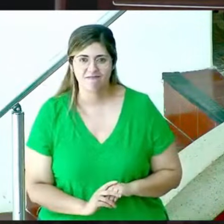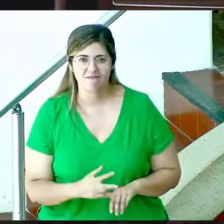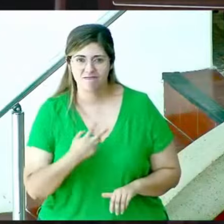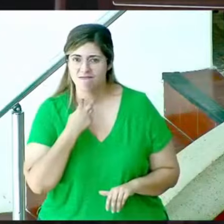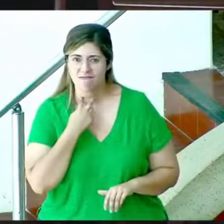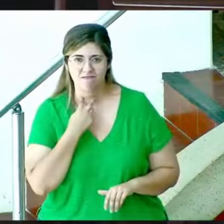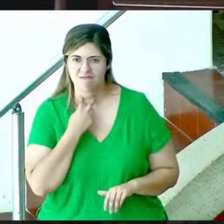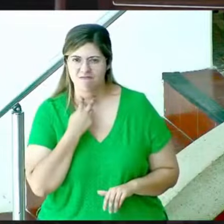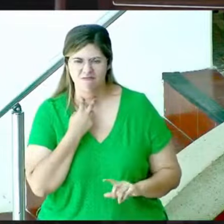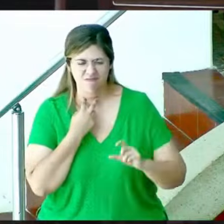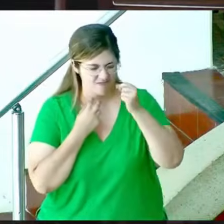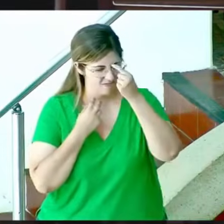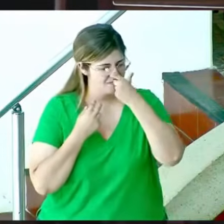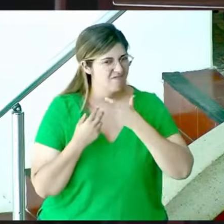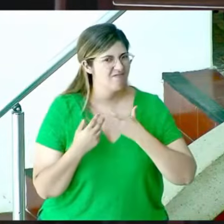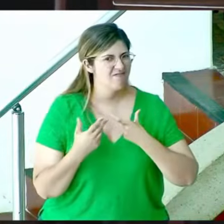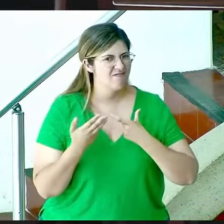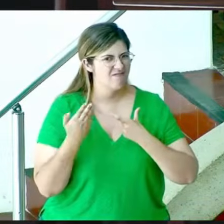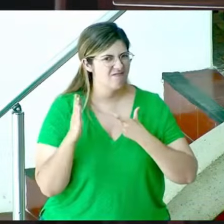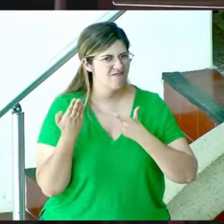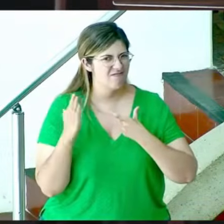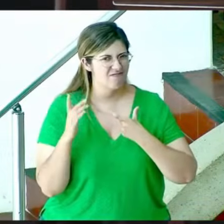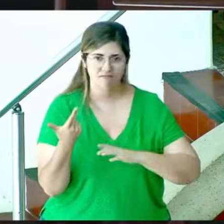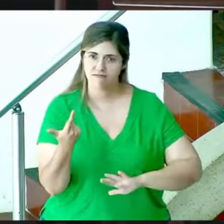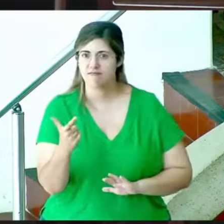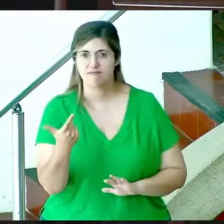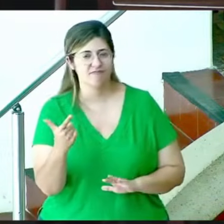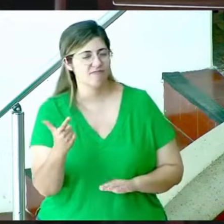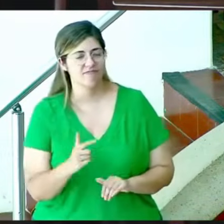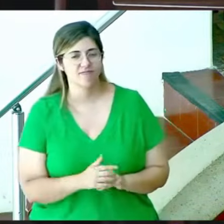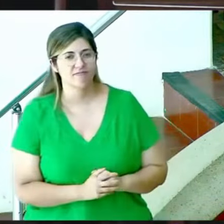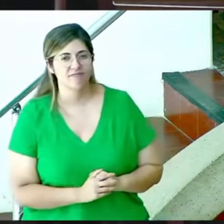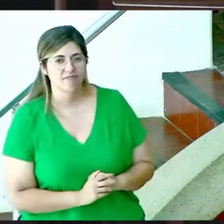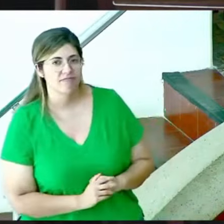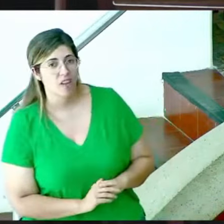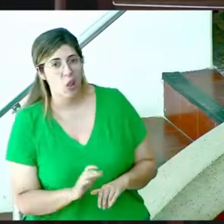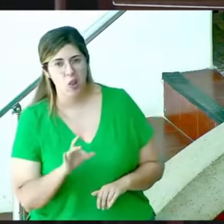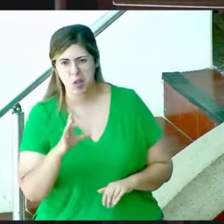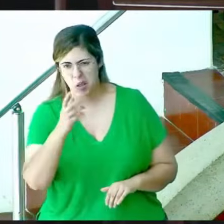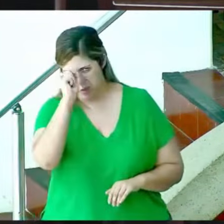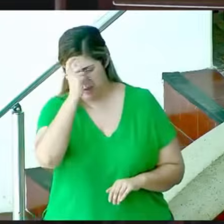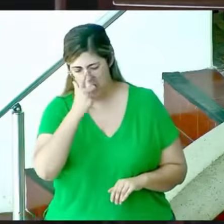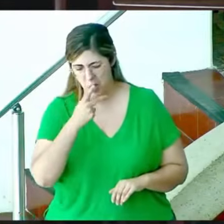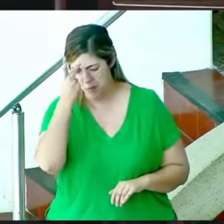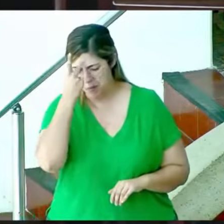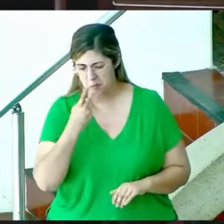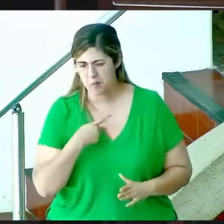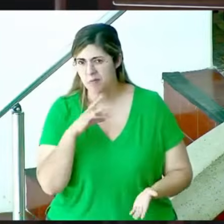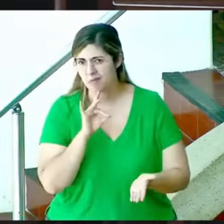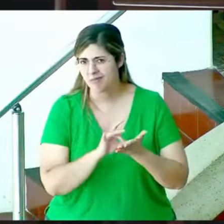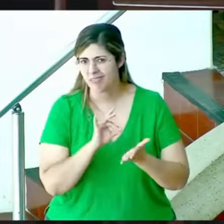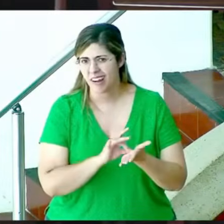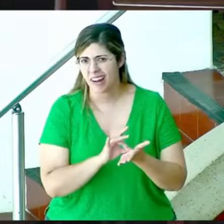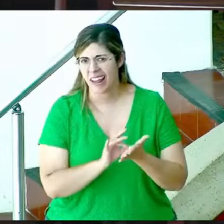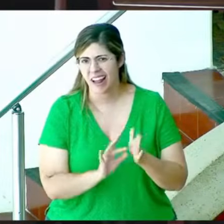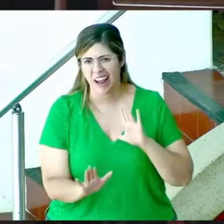culto, não dá para viver com alguém que a gente cria, ou somos o que somos, ou